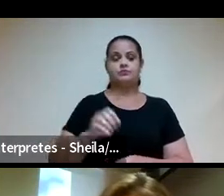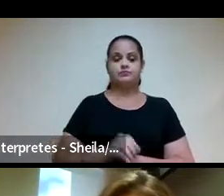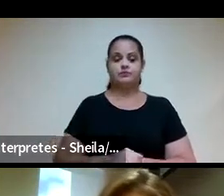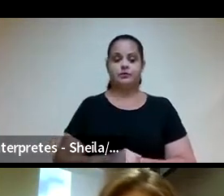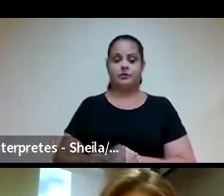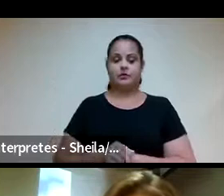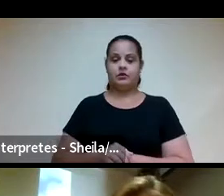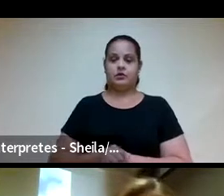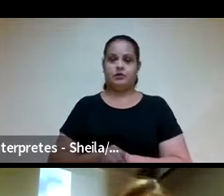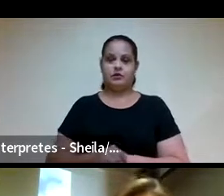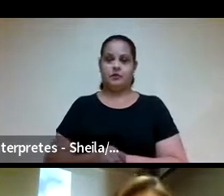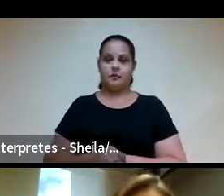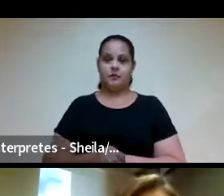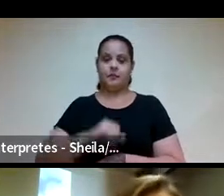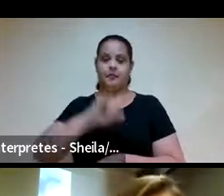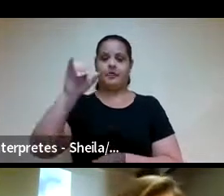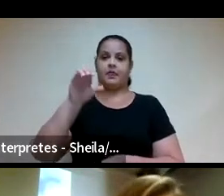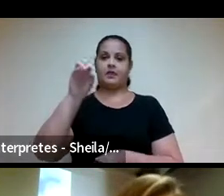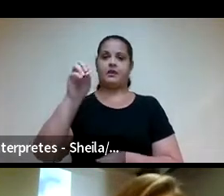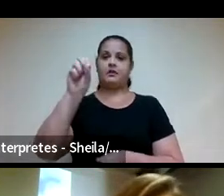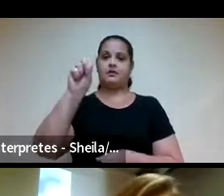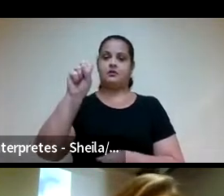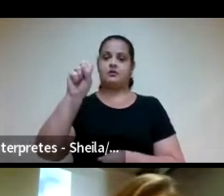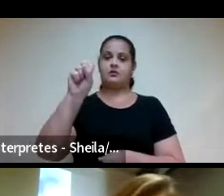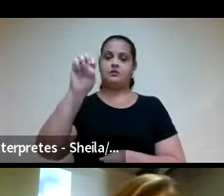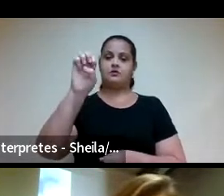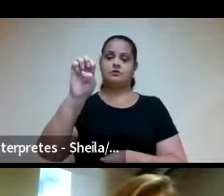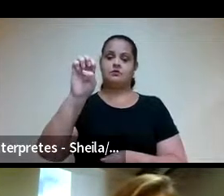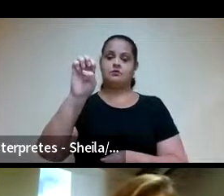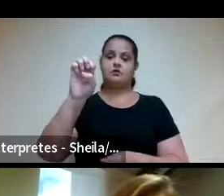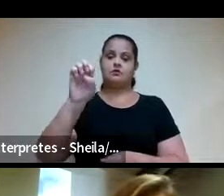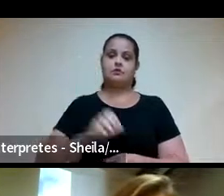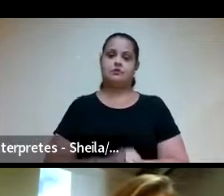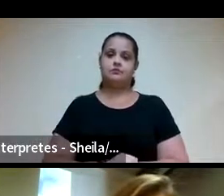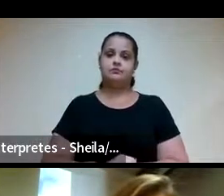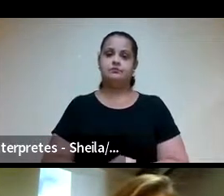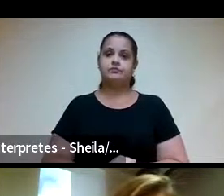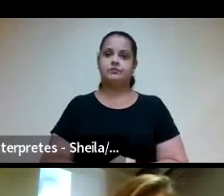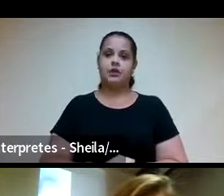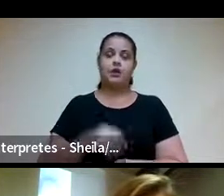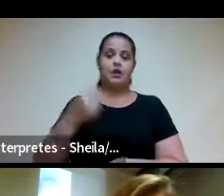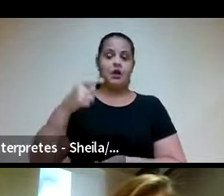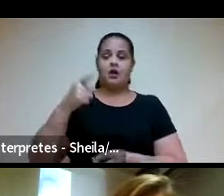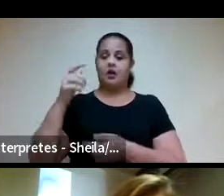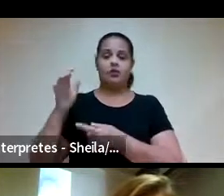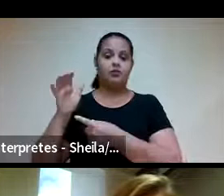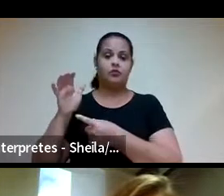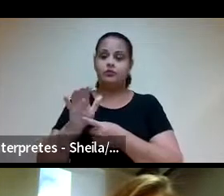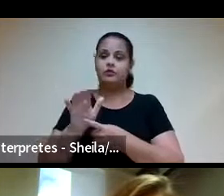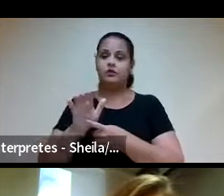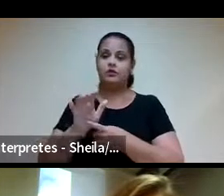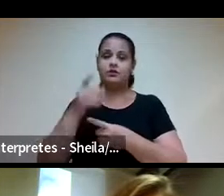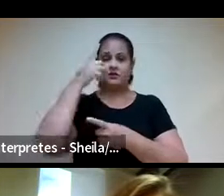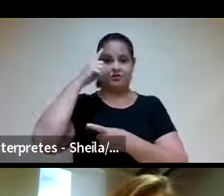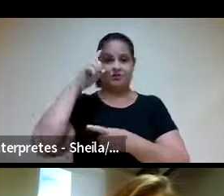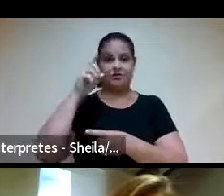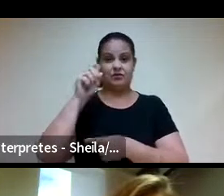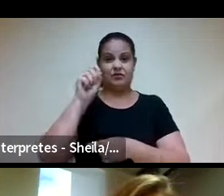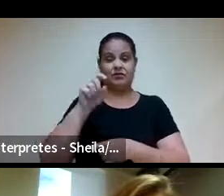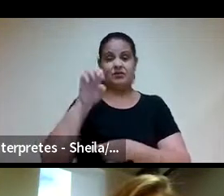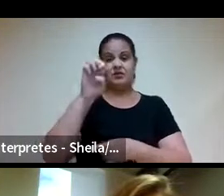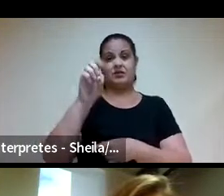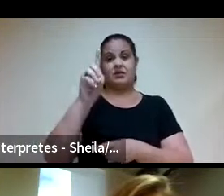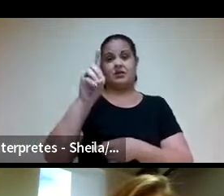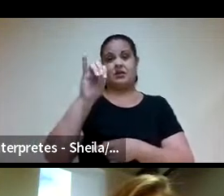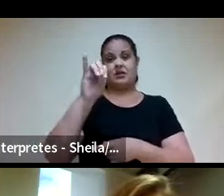Luz. Diante do não comparecimento das testemunhas Edna Inácio e Rita de Cássia, foi requerido pelos